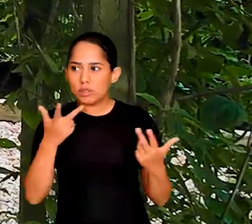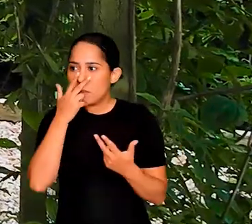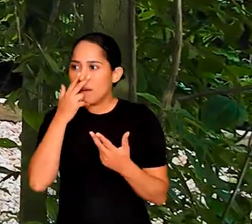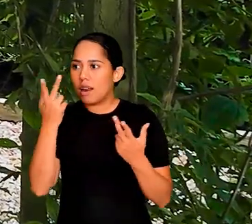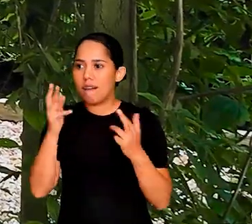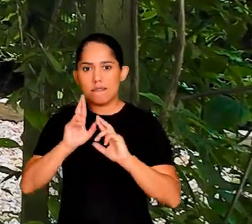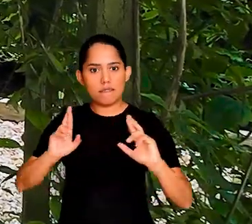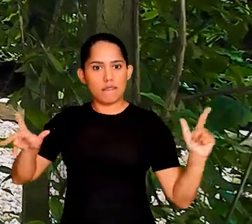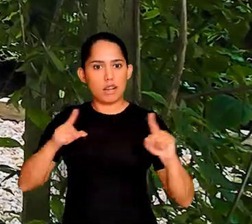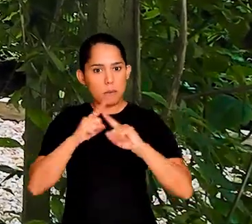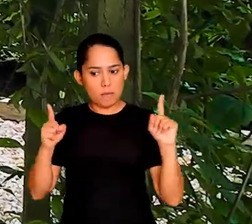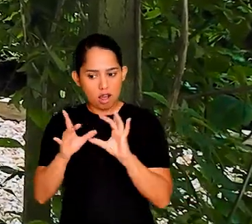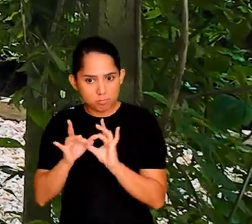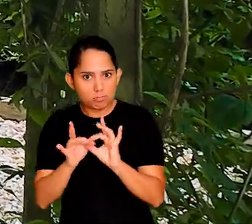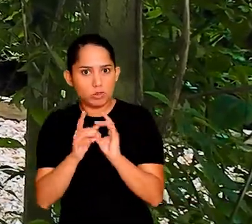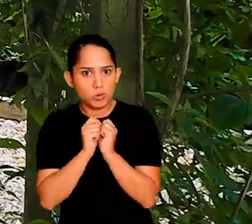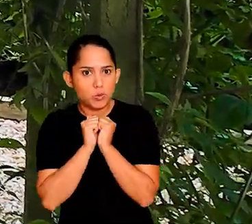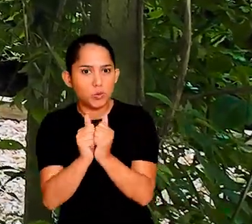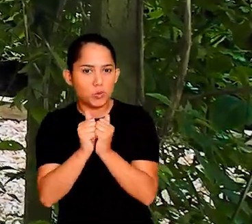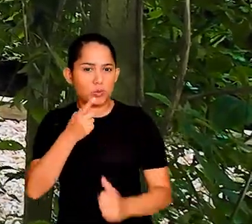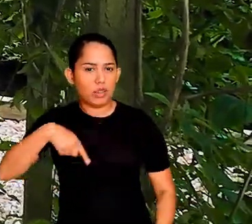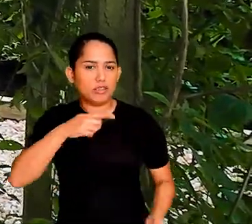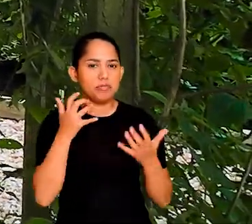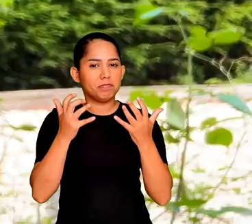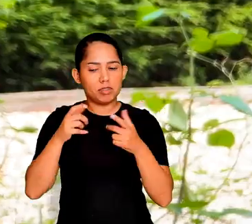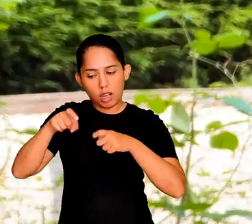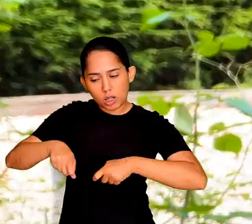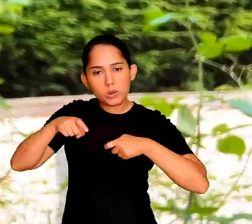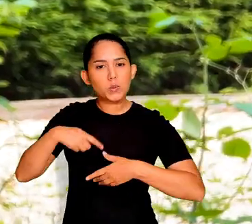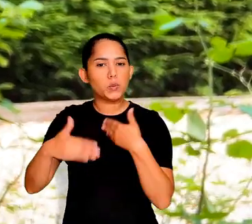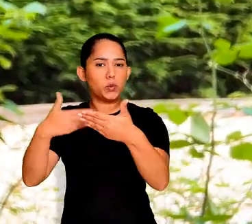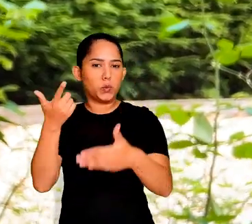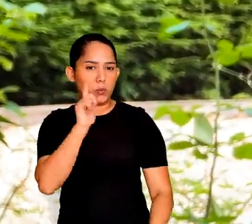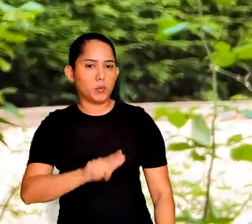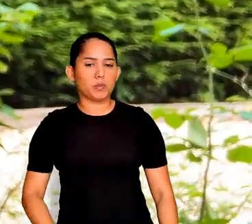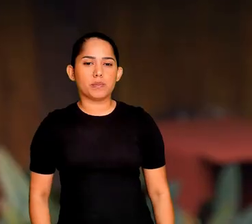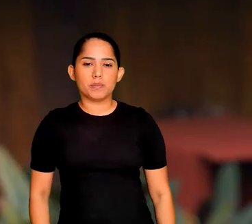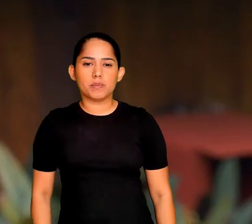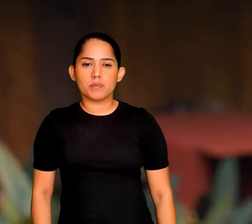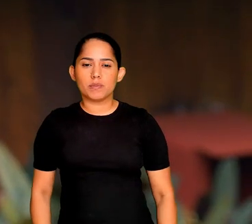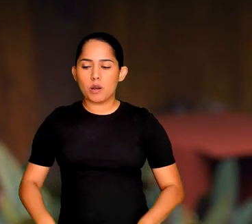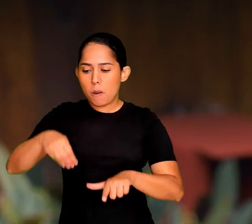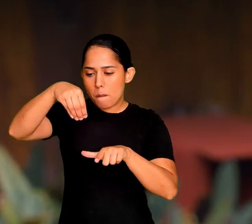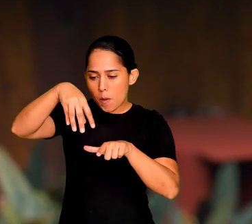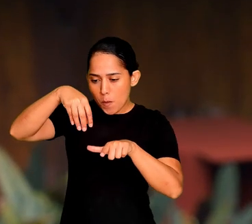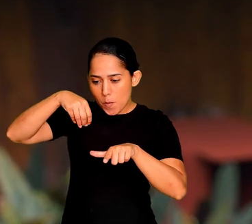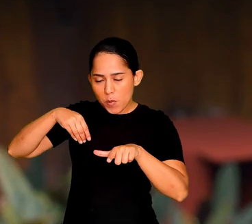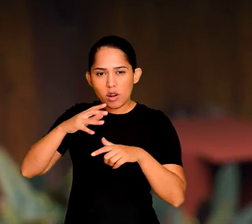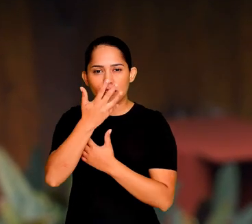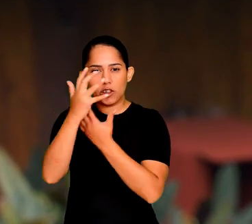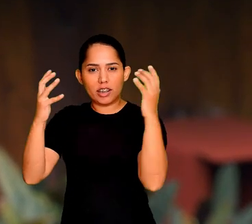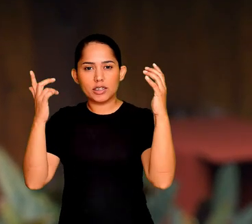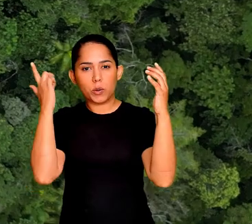as contradictory. We have to put them together if we want to make the agriculture evolve. Plantar a floresta para